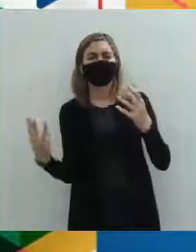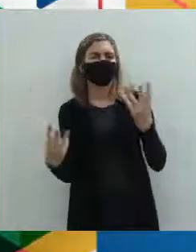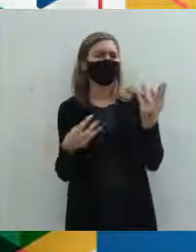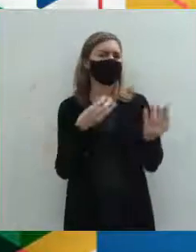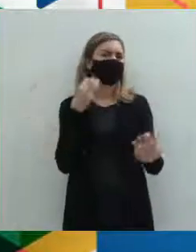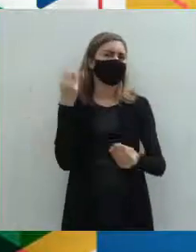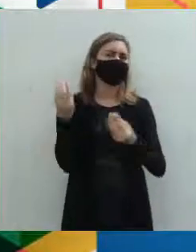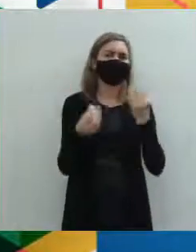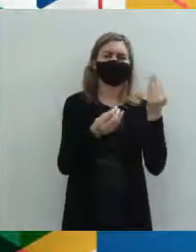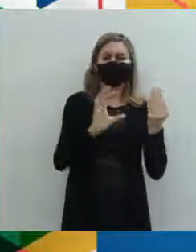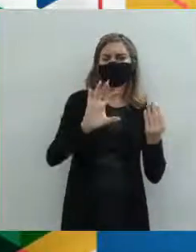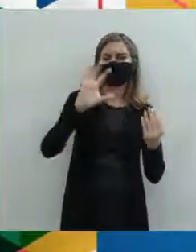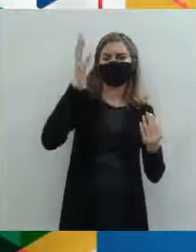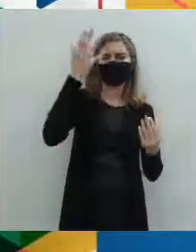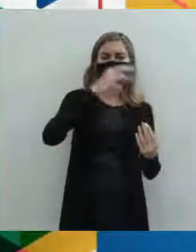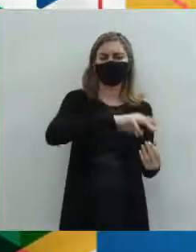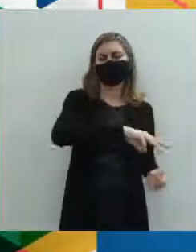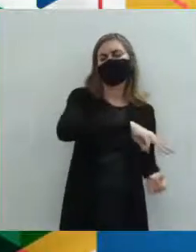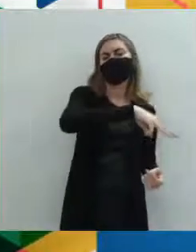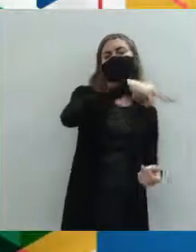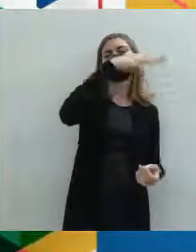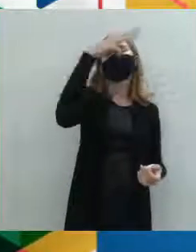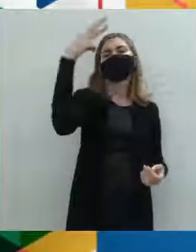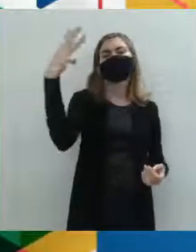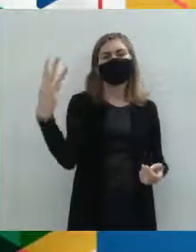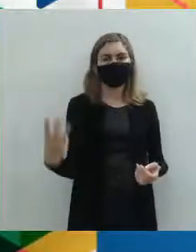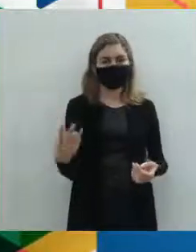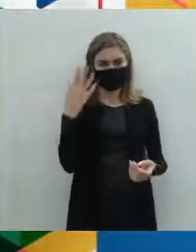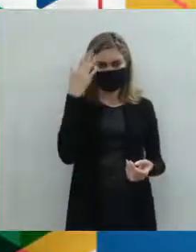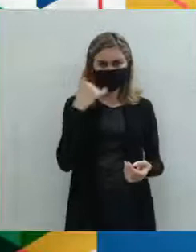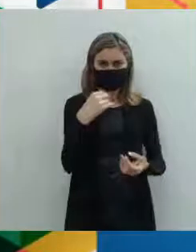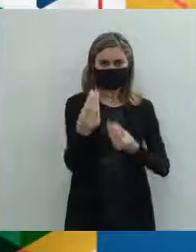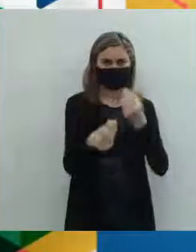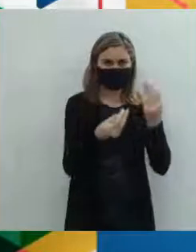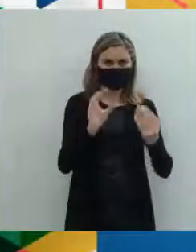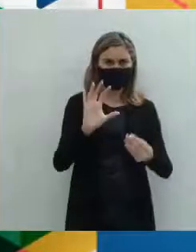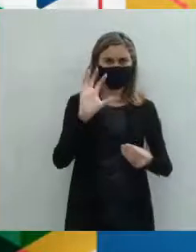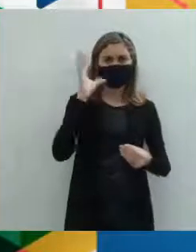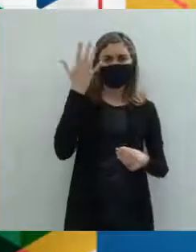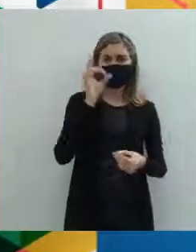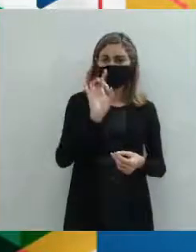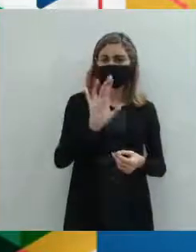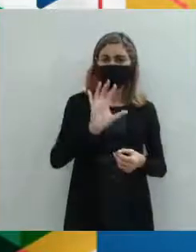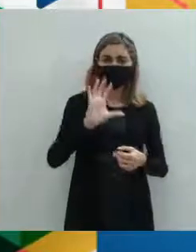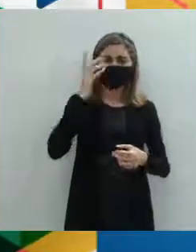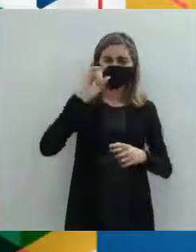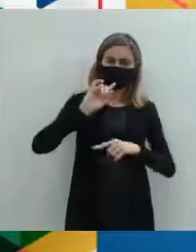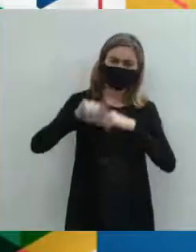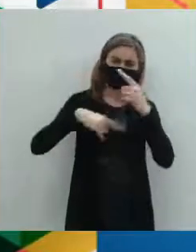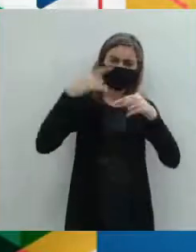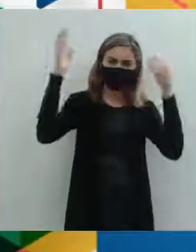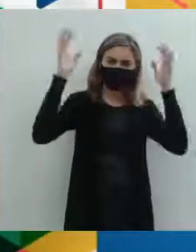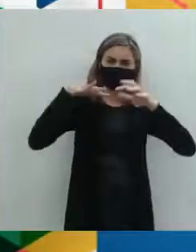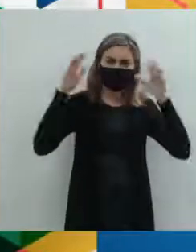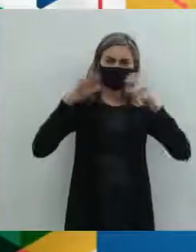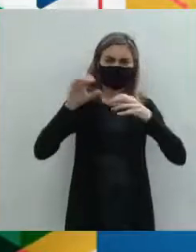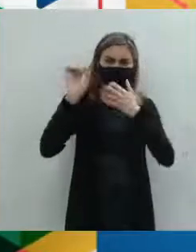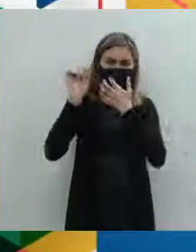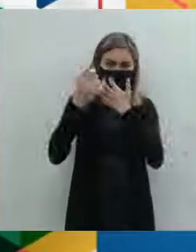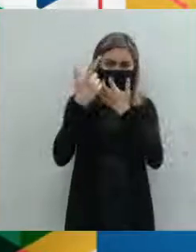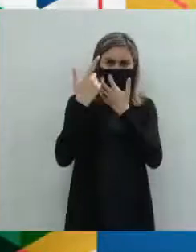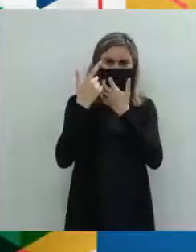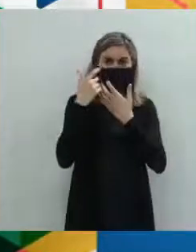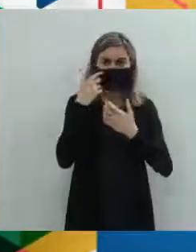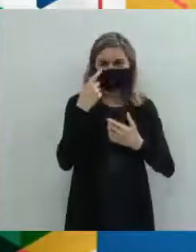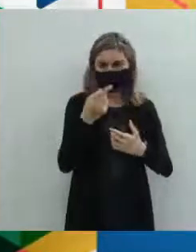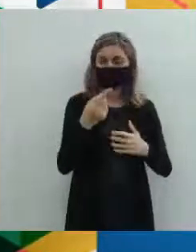acontece o arco-íris? Vocês sabem como é que acontece? Já perceberam que o arco-íris só acontece depois que chove e depois vem o sol?